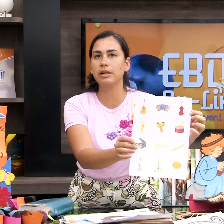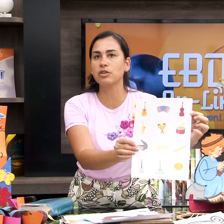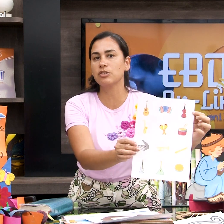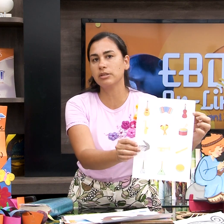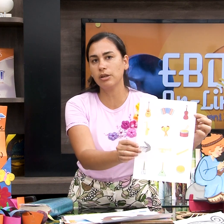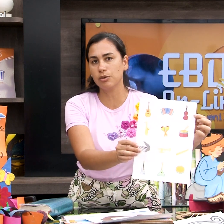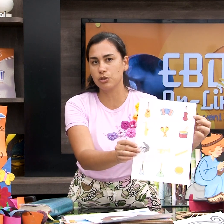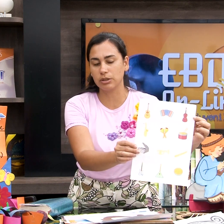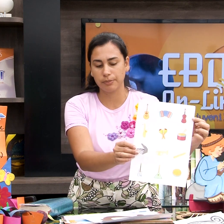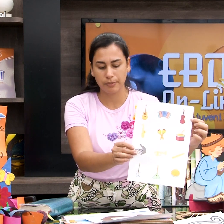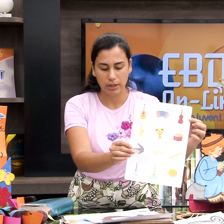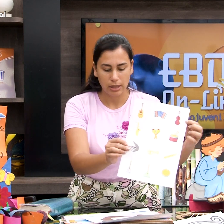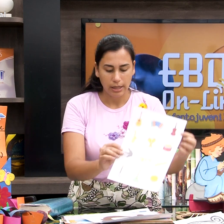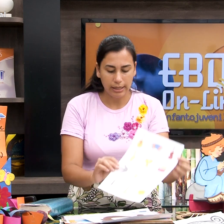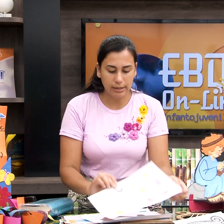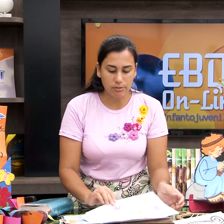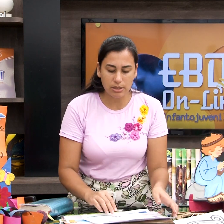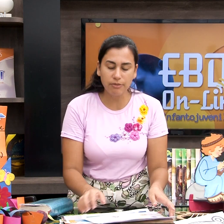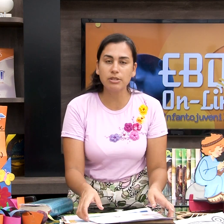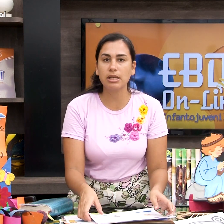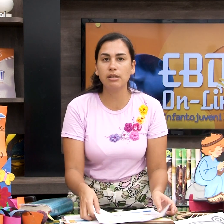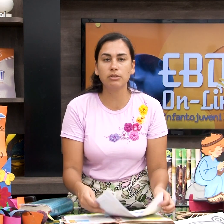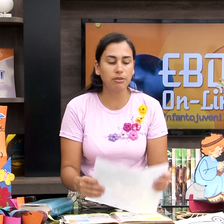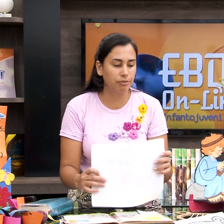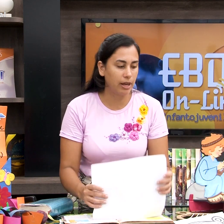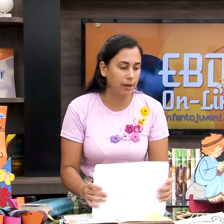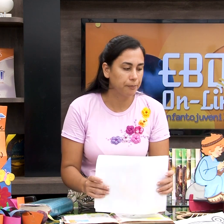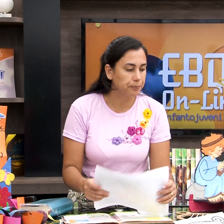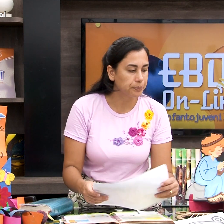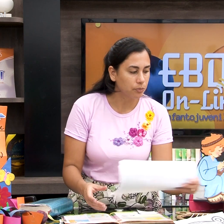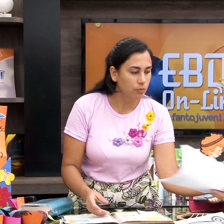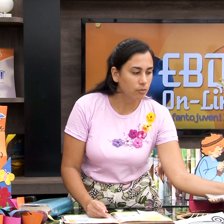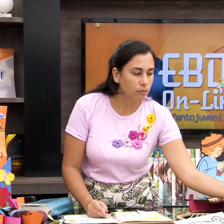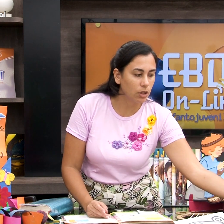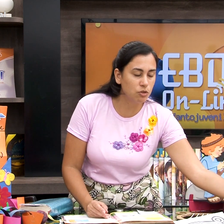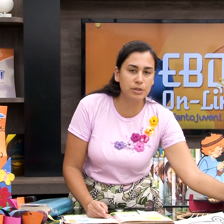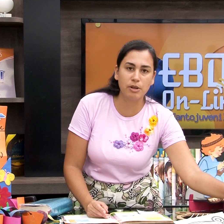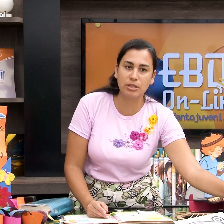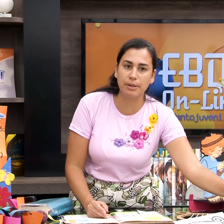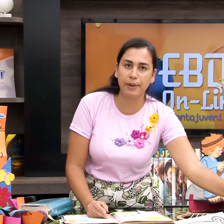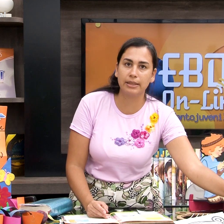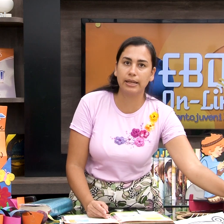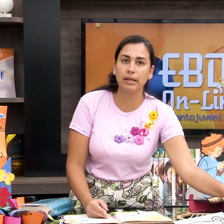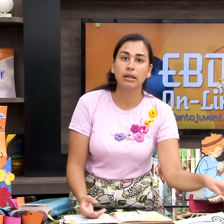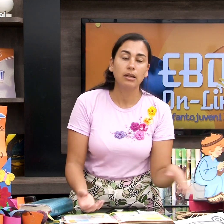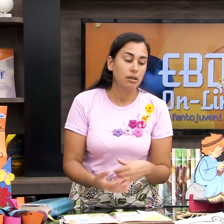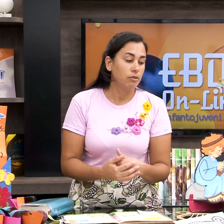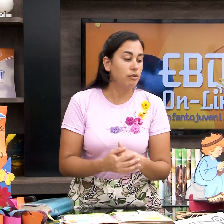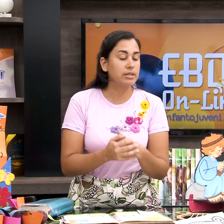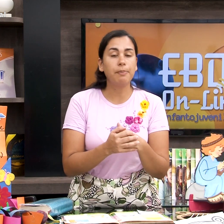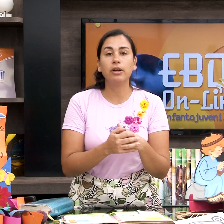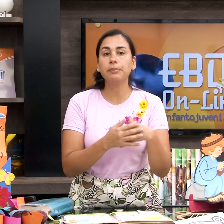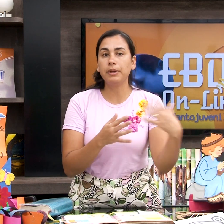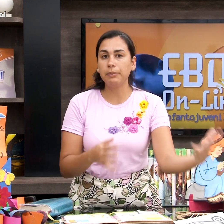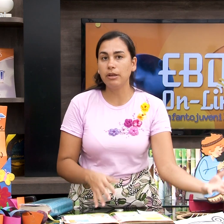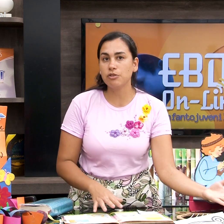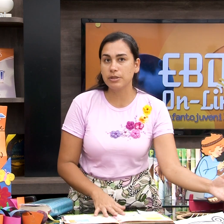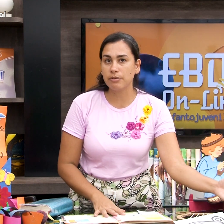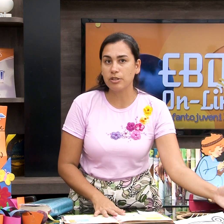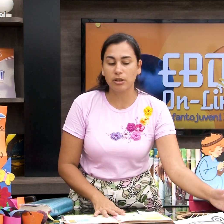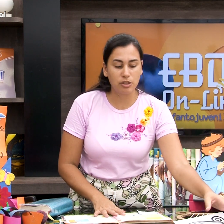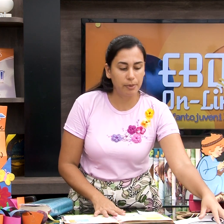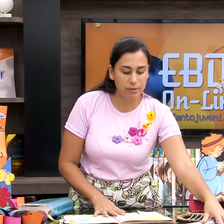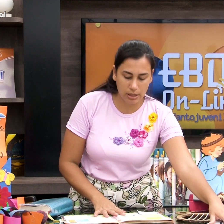os instrumentos que a gente tem hoje. Então, se você não tiver os visuais da CPAD, você pode imprimir